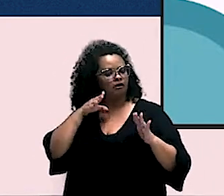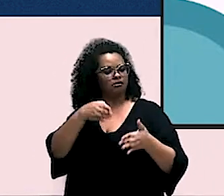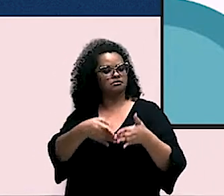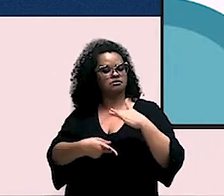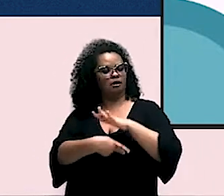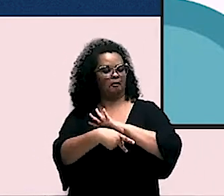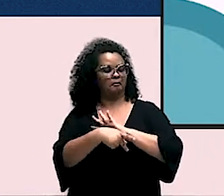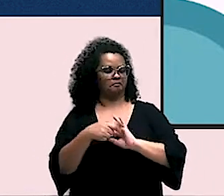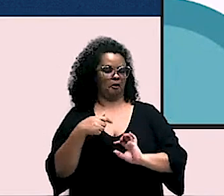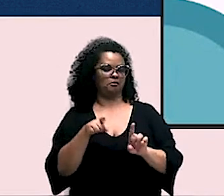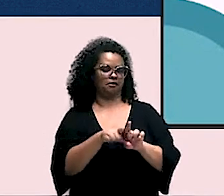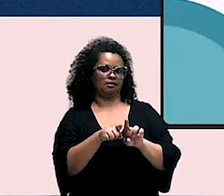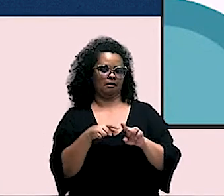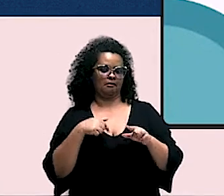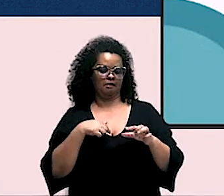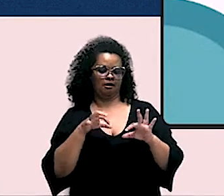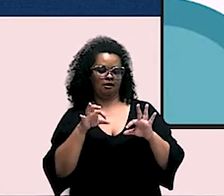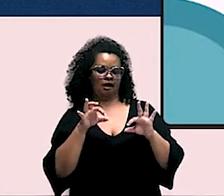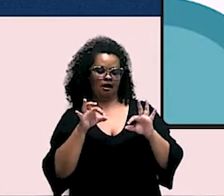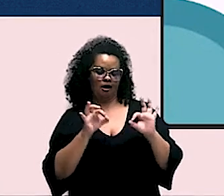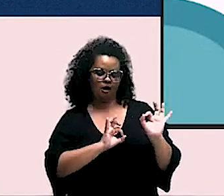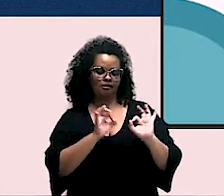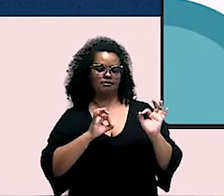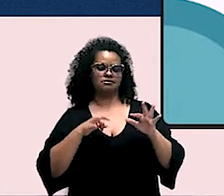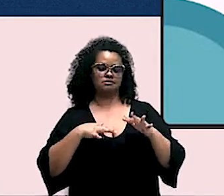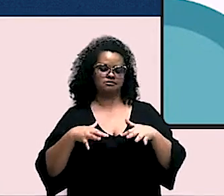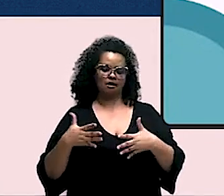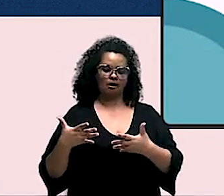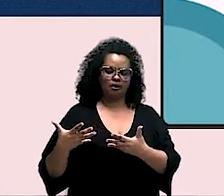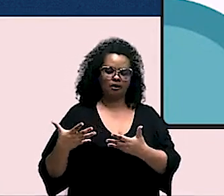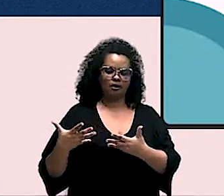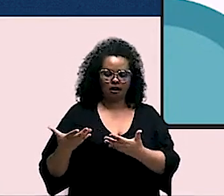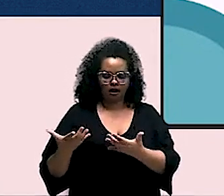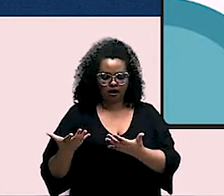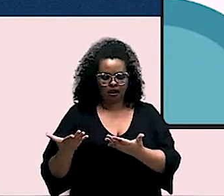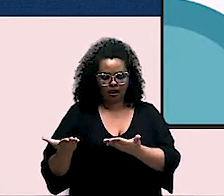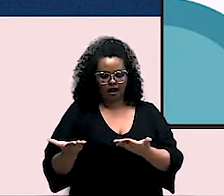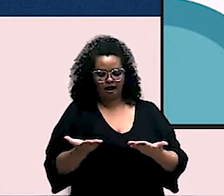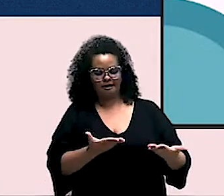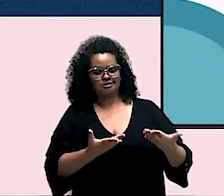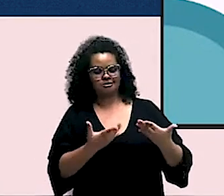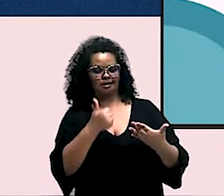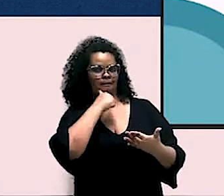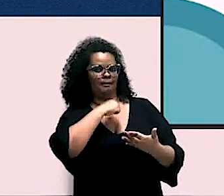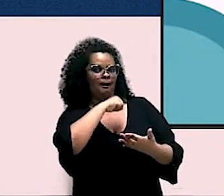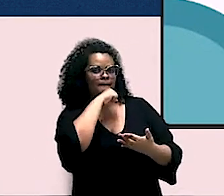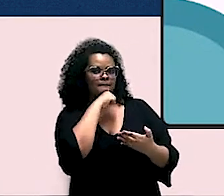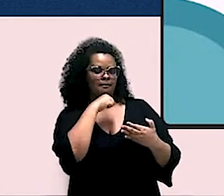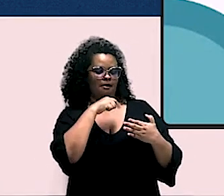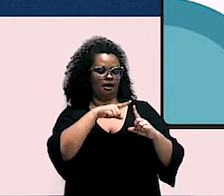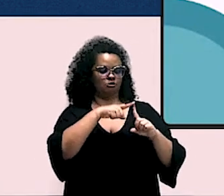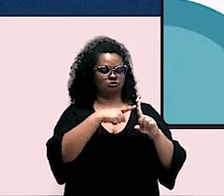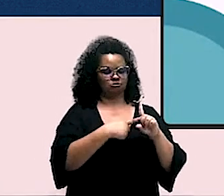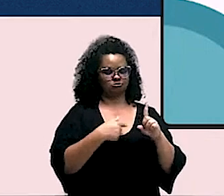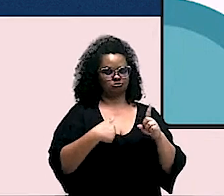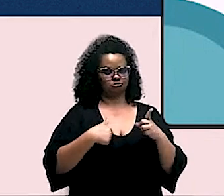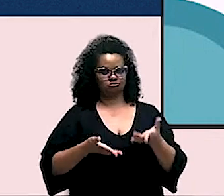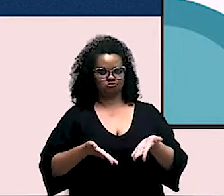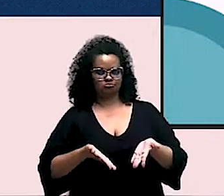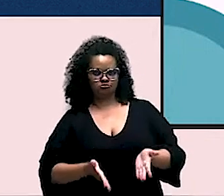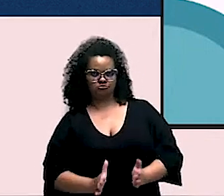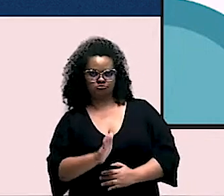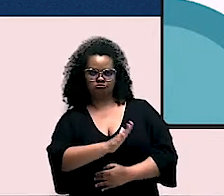né, importantes para a realização daqueles atendimentos, e também os insumos voltados à atenção